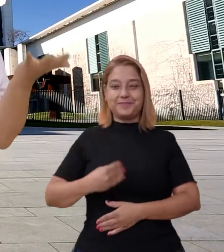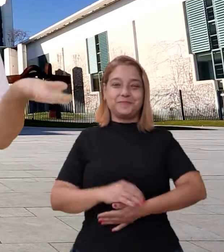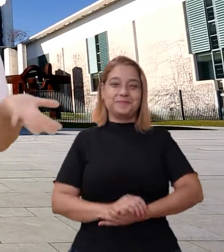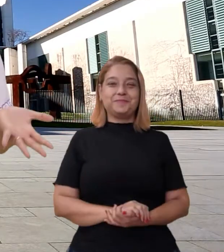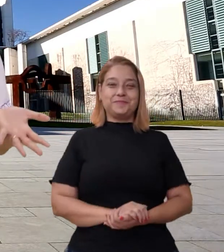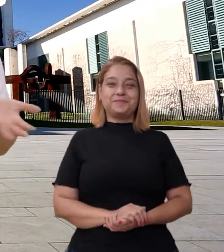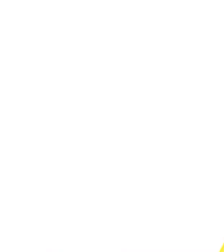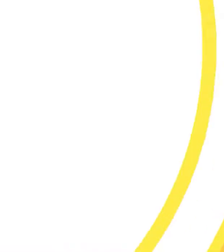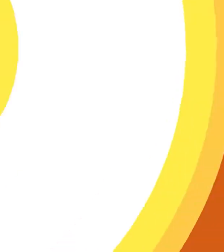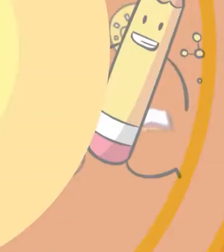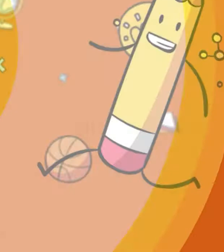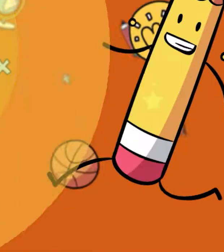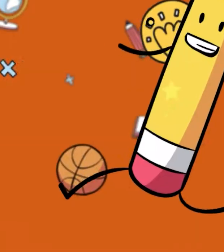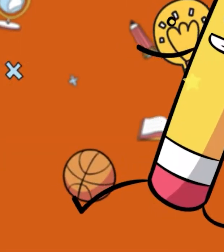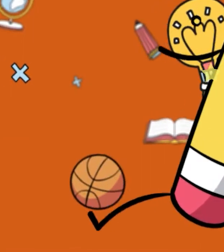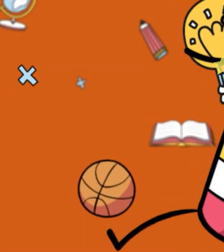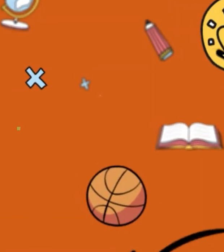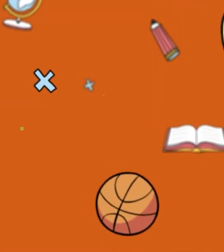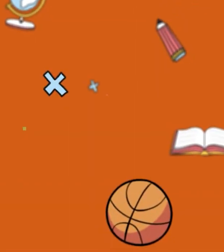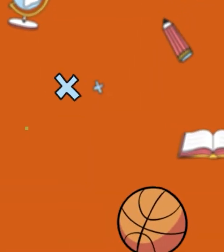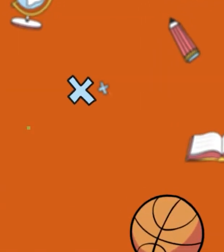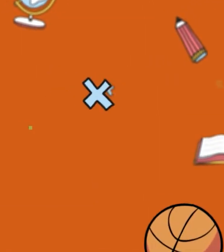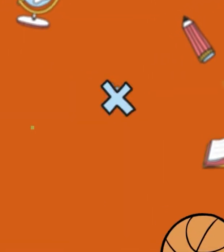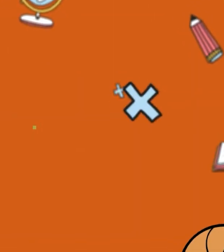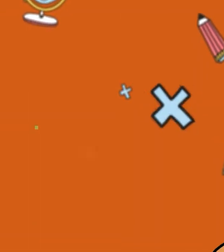Curiosidade Town.